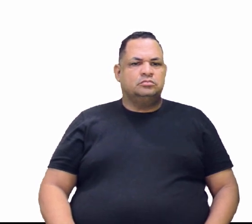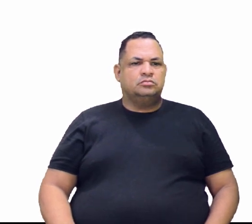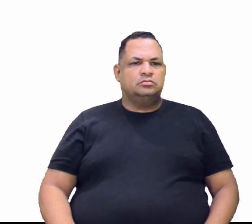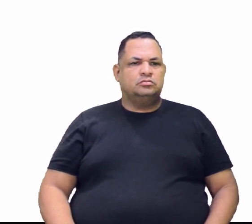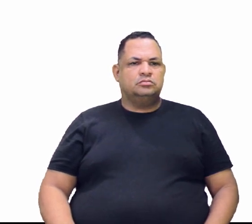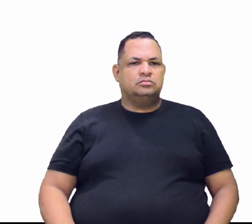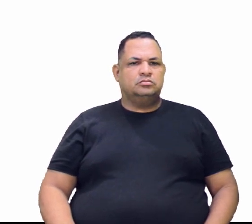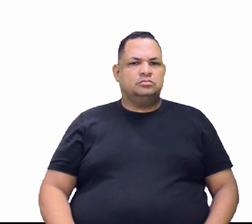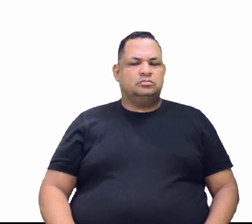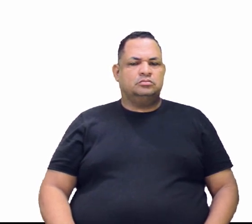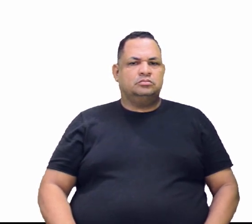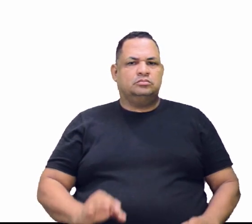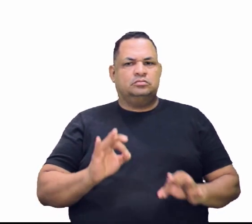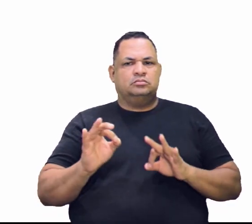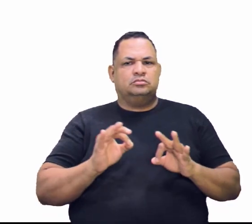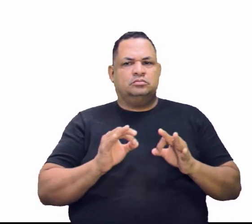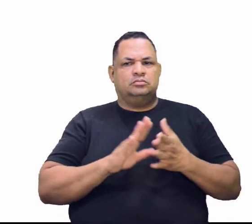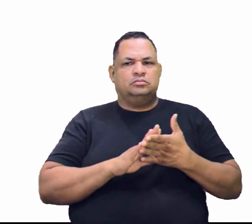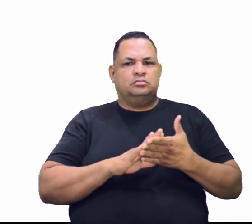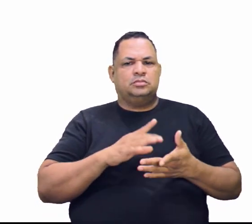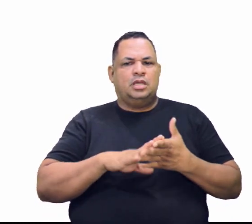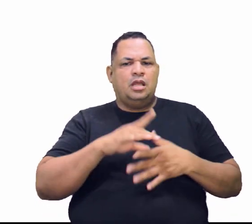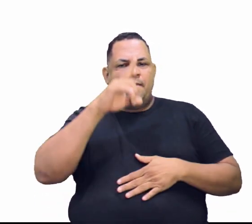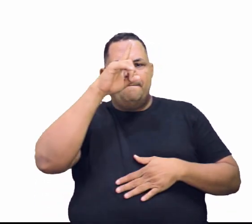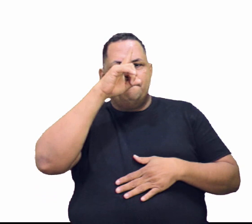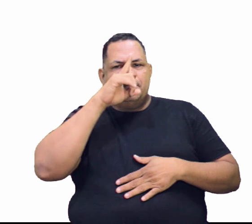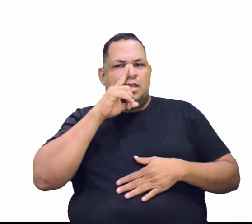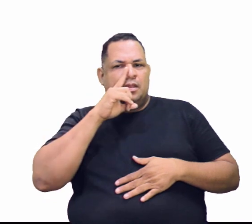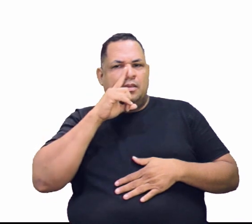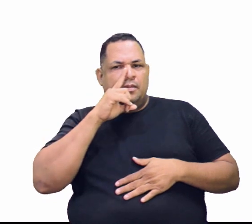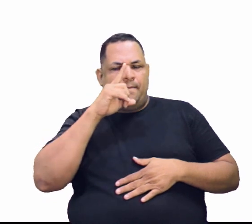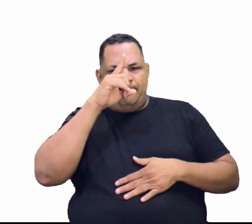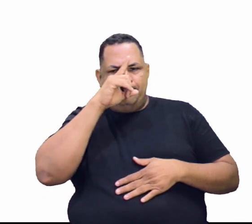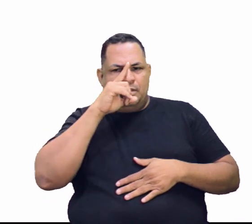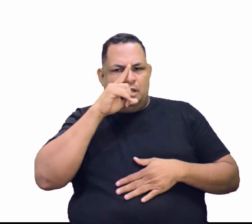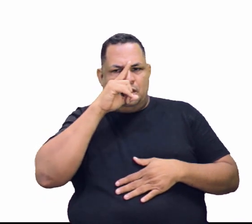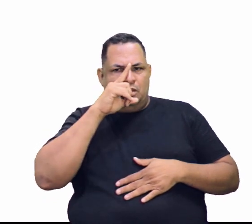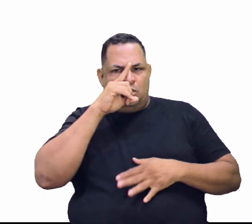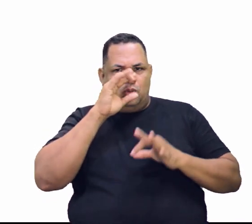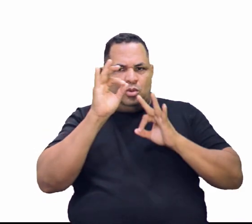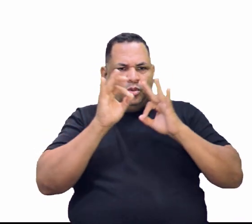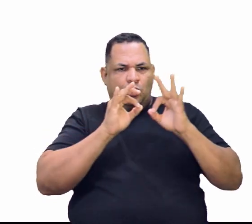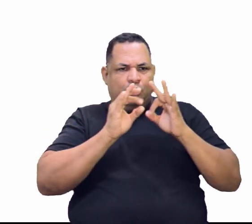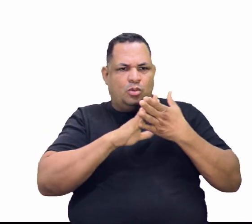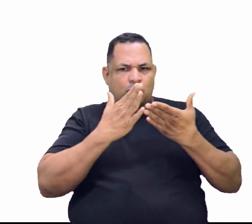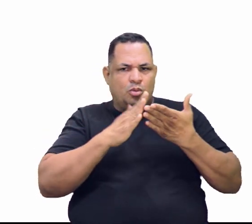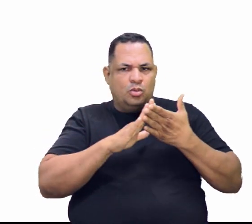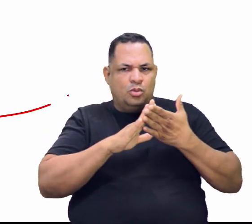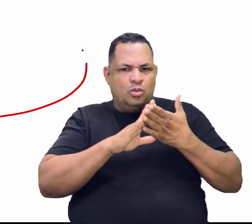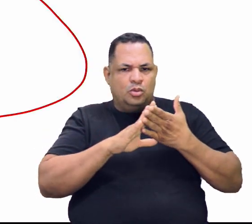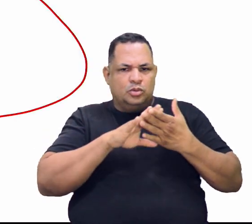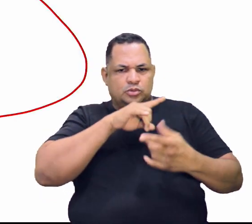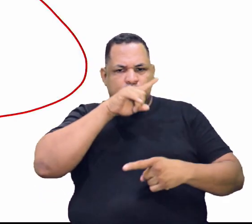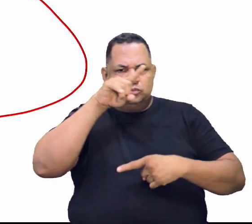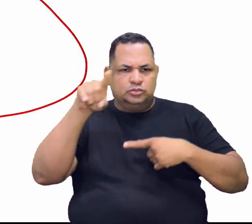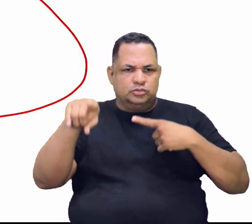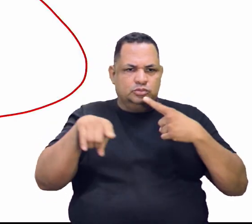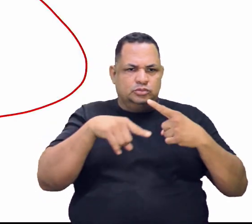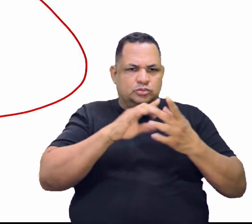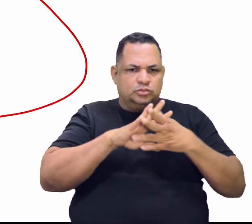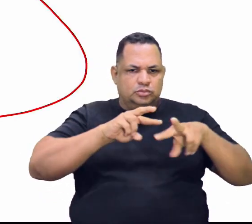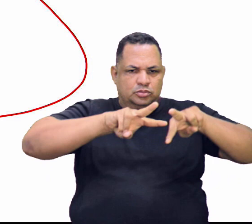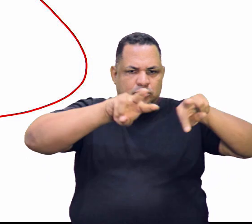Leduc e um inspetor e 2 guardas-fios. O cara que guardava o